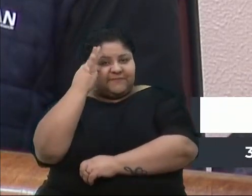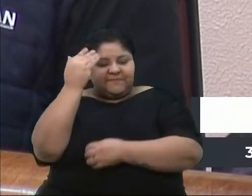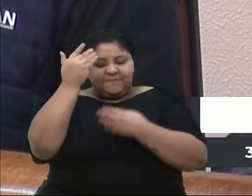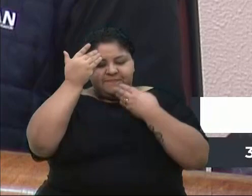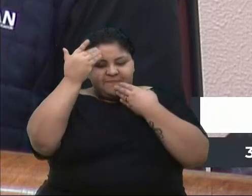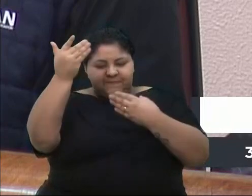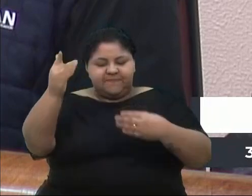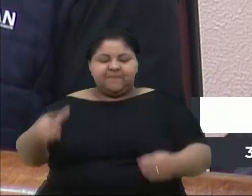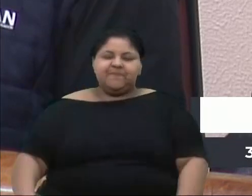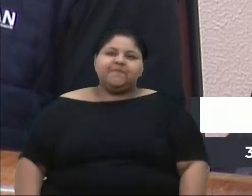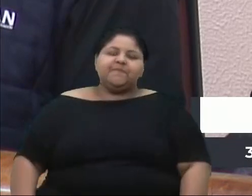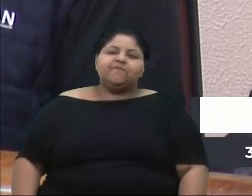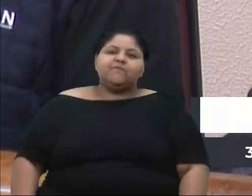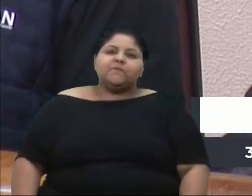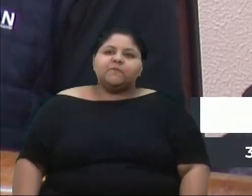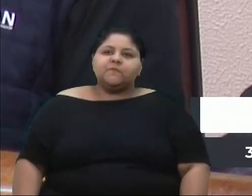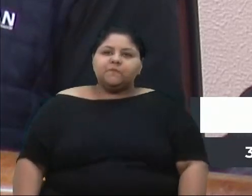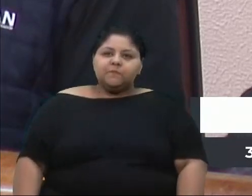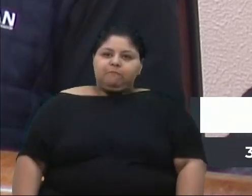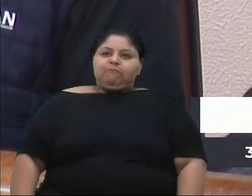Felipe.